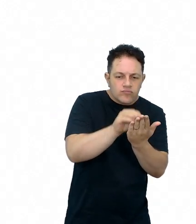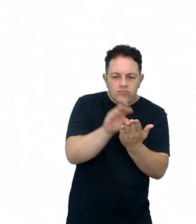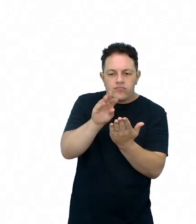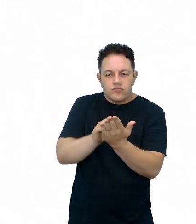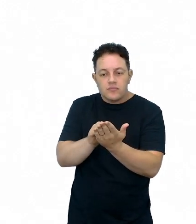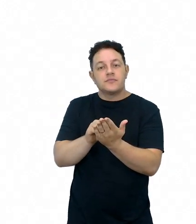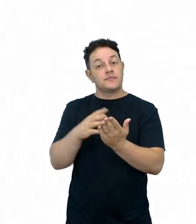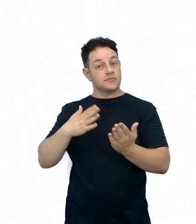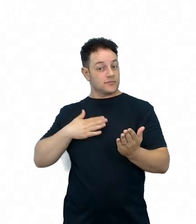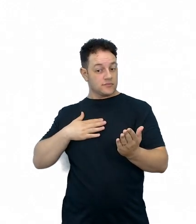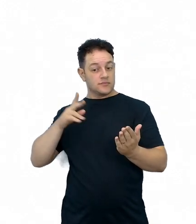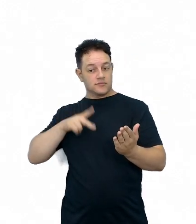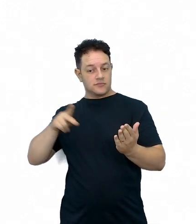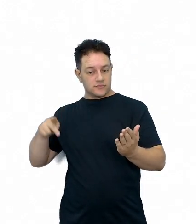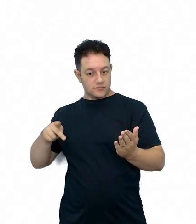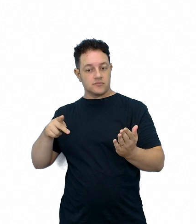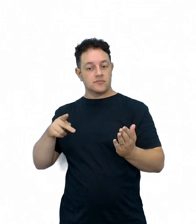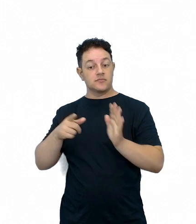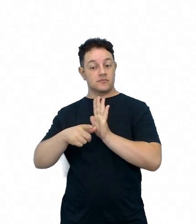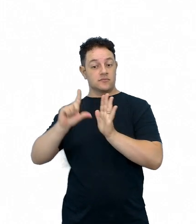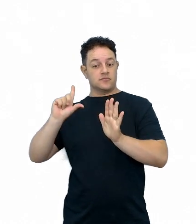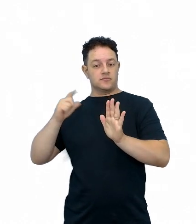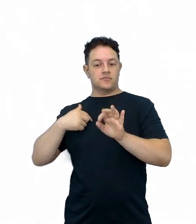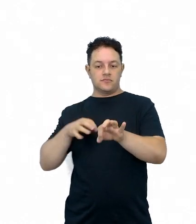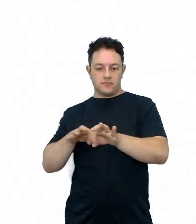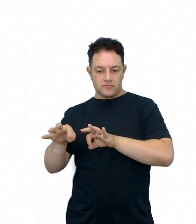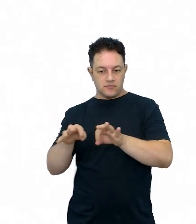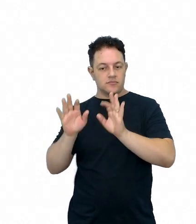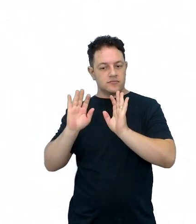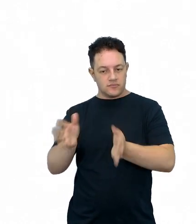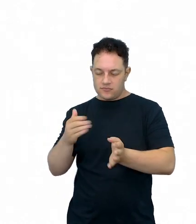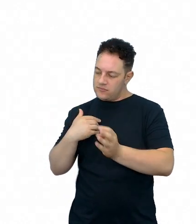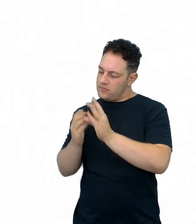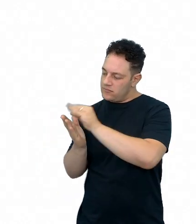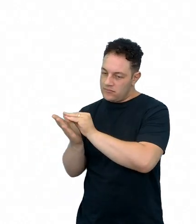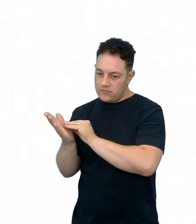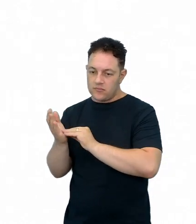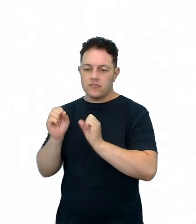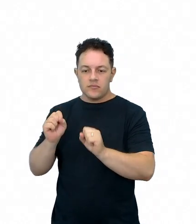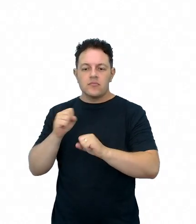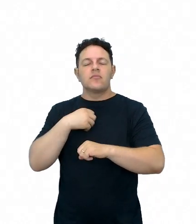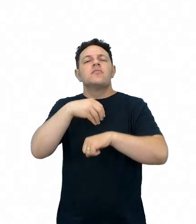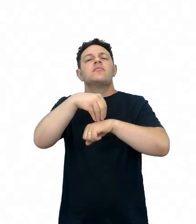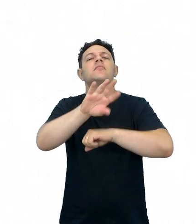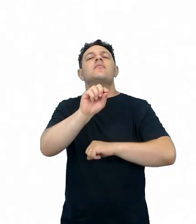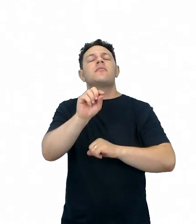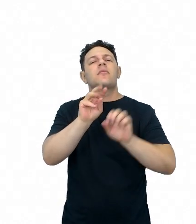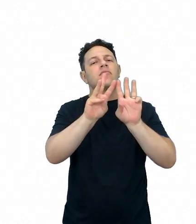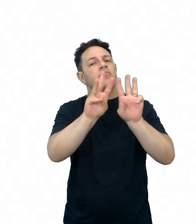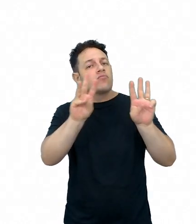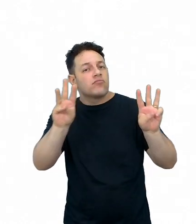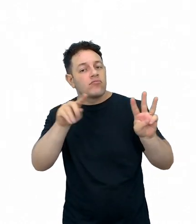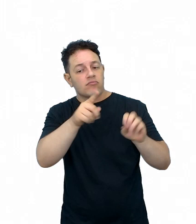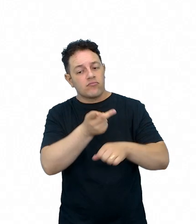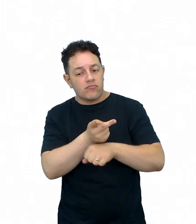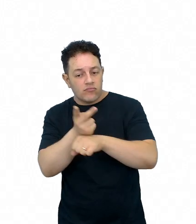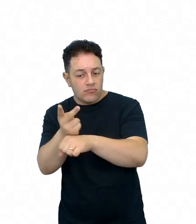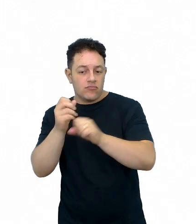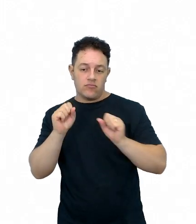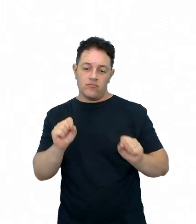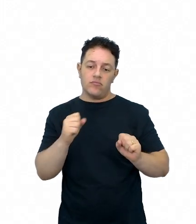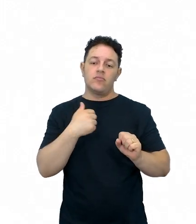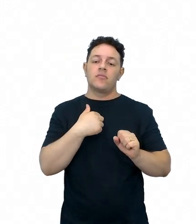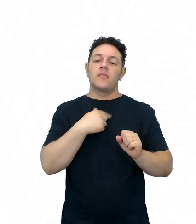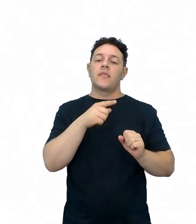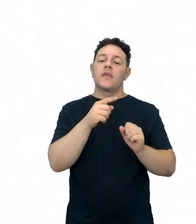informações que eu, professor, até no pré-planejamento que eu fiz, eu posso sugerir alguns sites de busca, eu posso sugerir